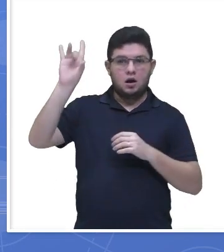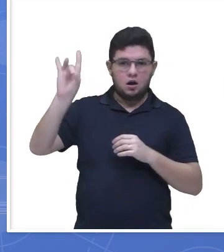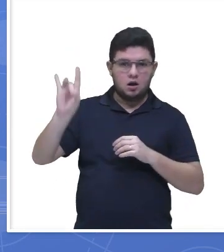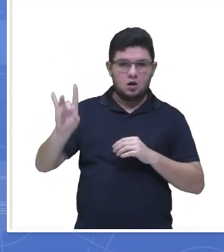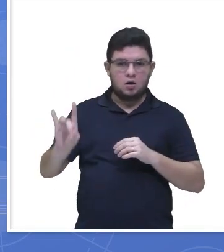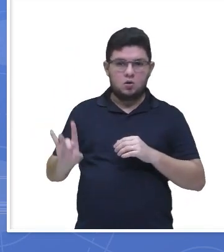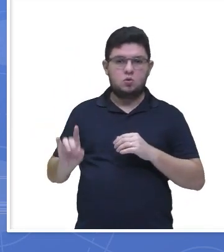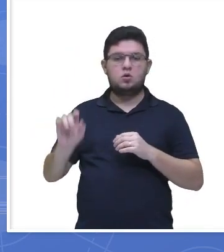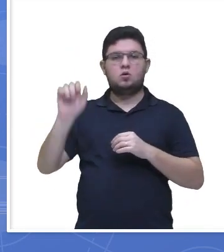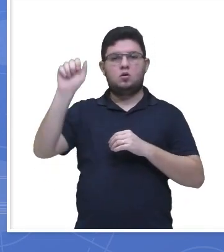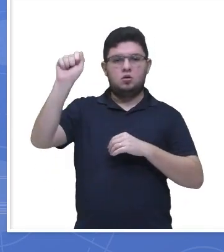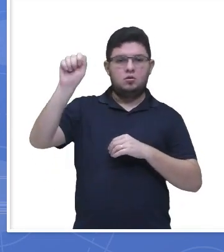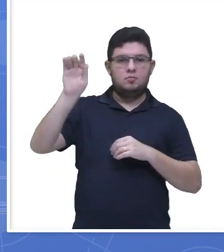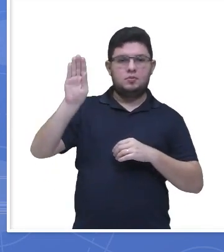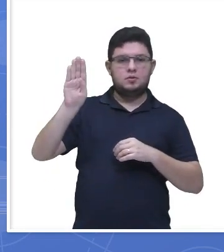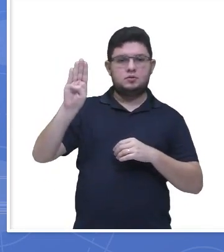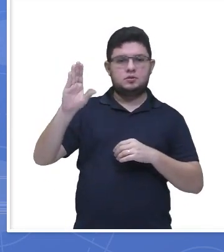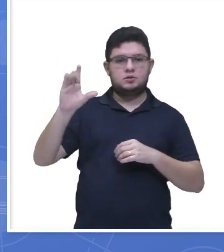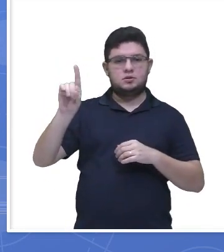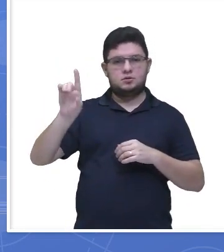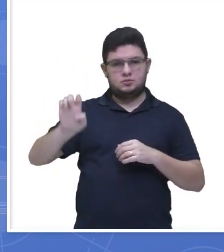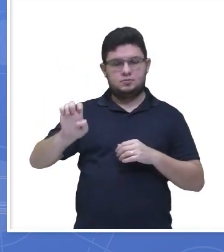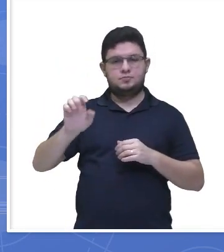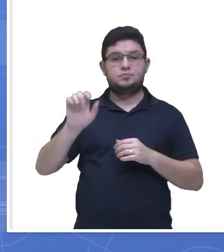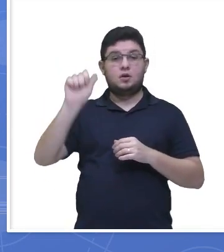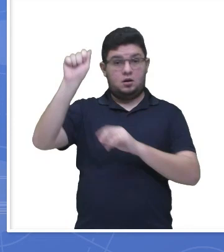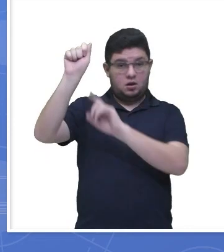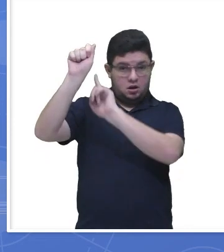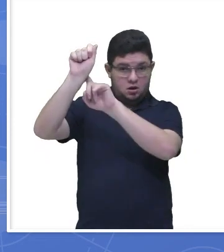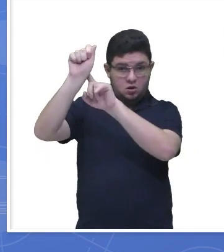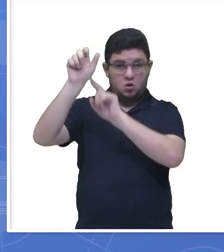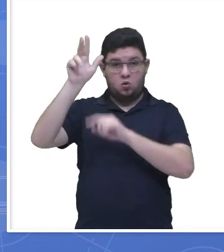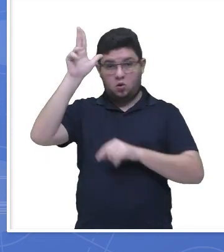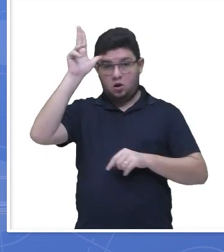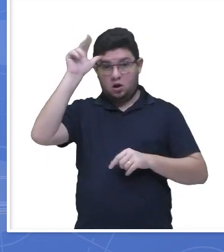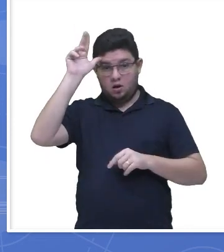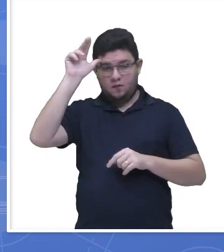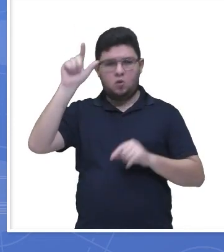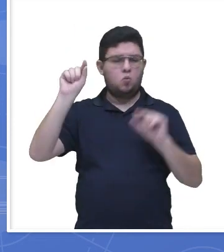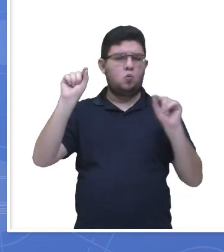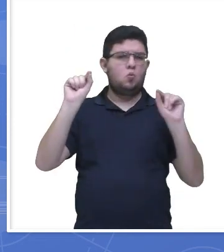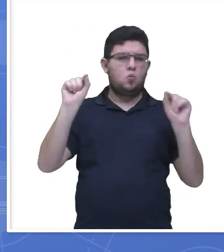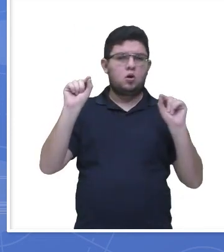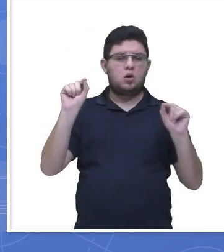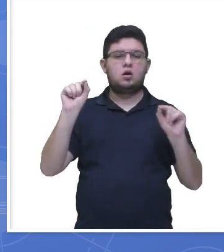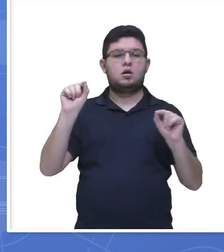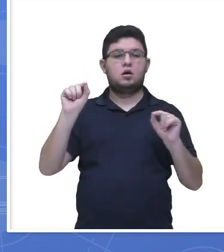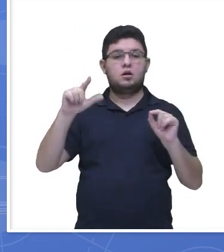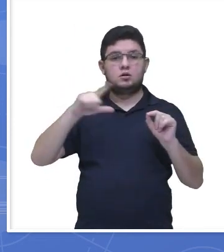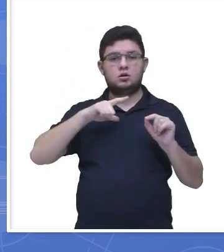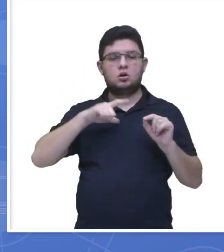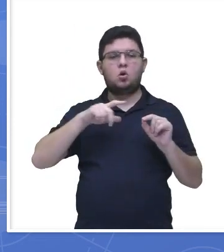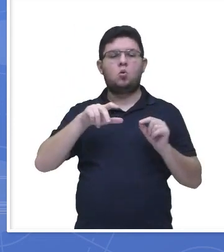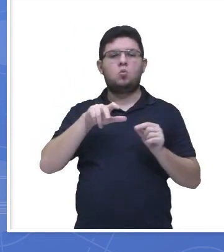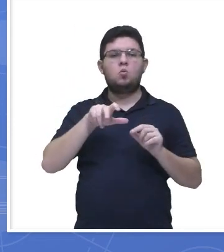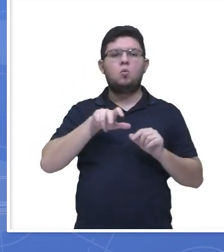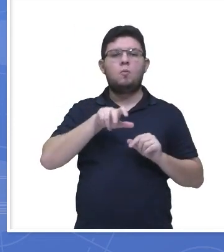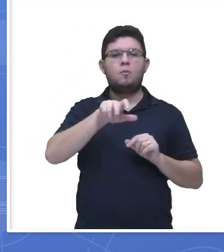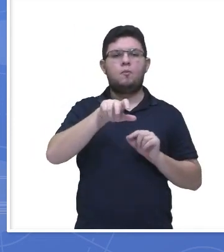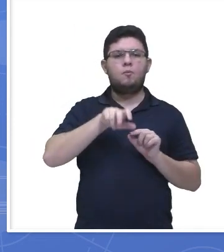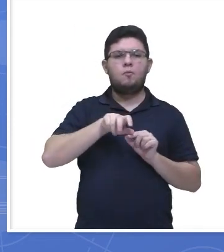rapidinho, né? Ó, se a gente for analisar a letra A, o cavalo, lembra que eu falei? O cavalo, ele faz o movimento seguinte, em